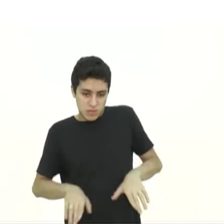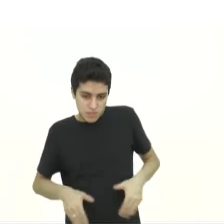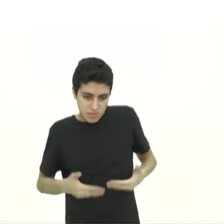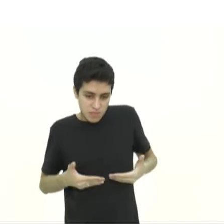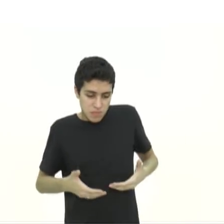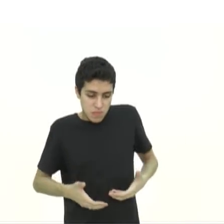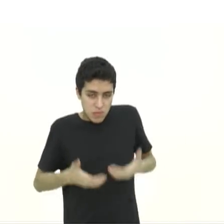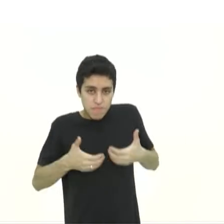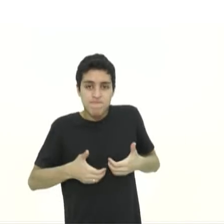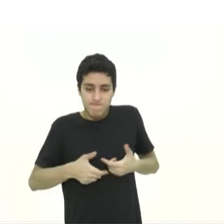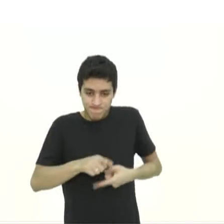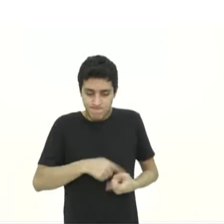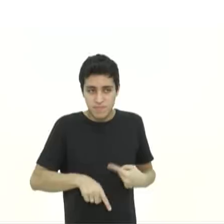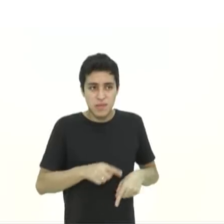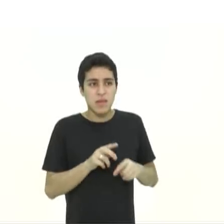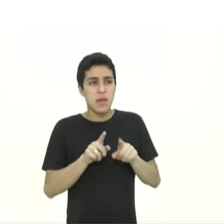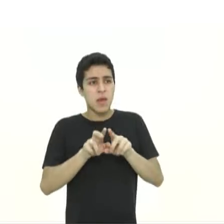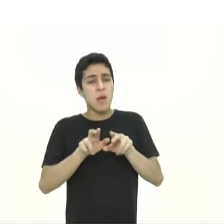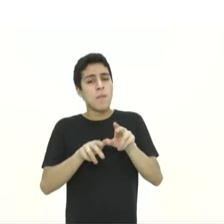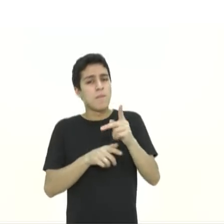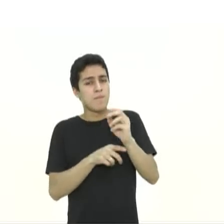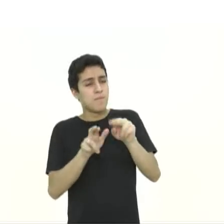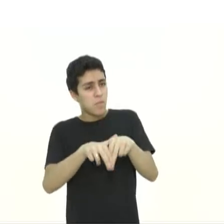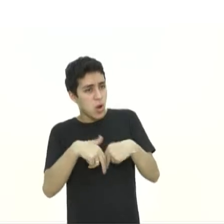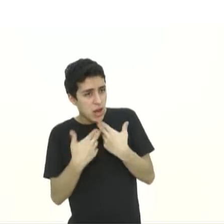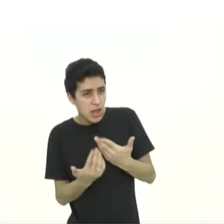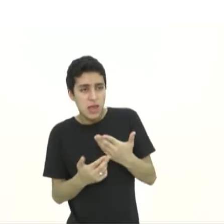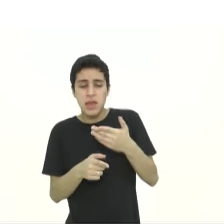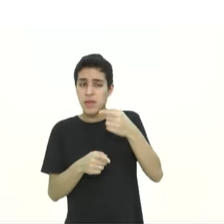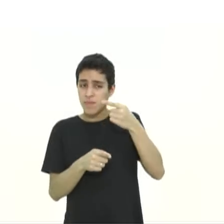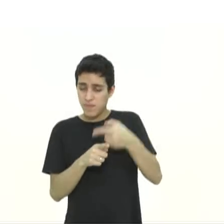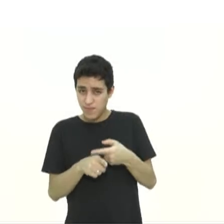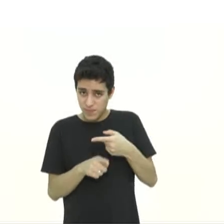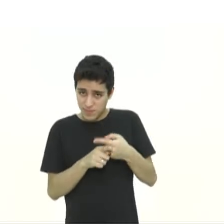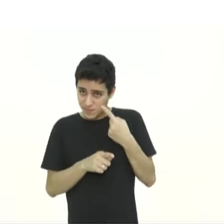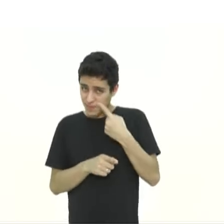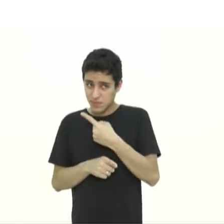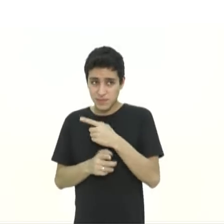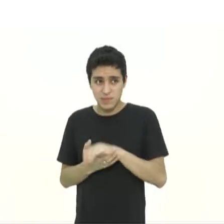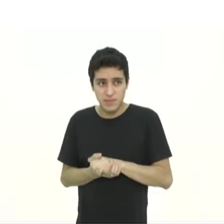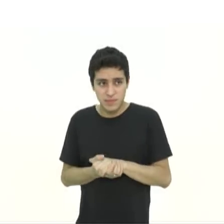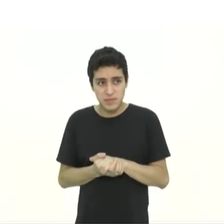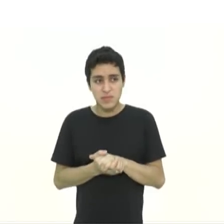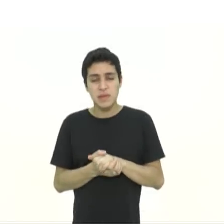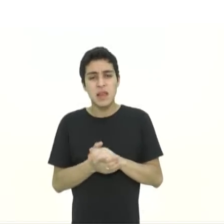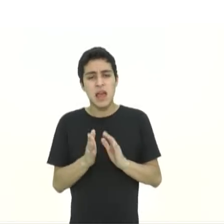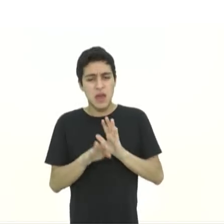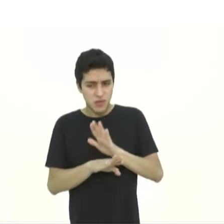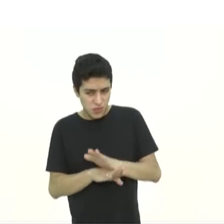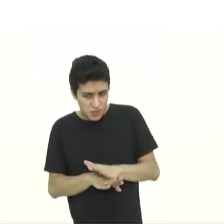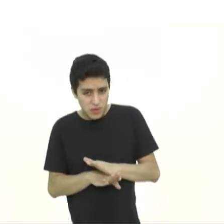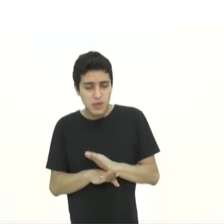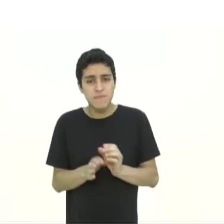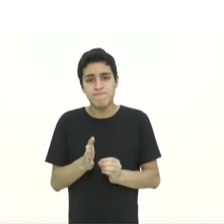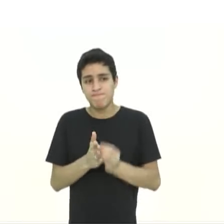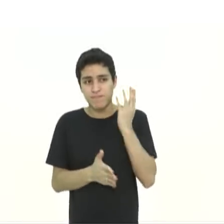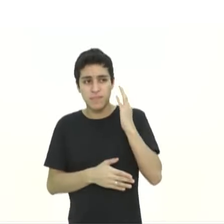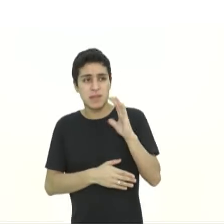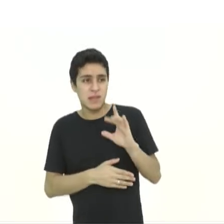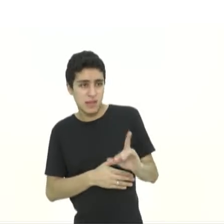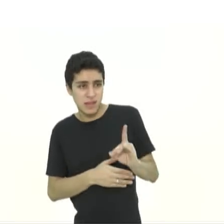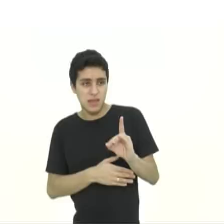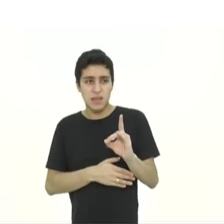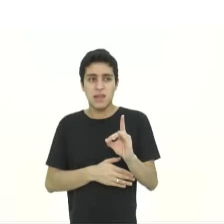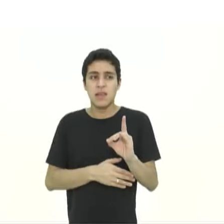aos bilhões ajudam a digestão, porque, letra C, que aos bilhões ajudam a digestão, letra